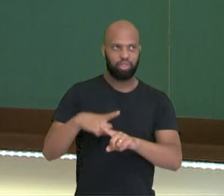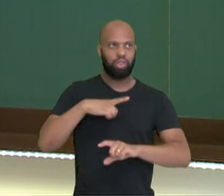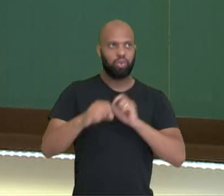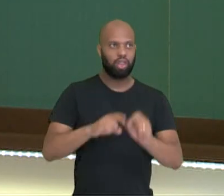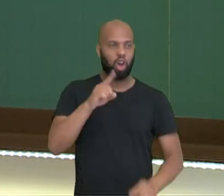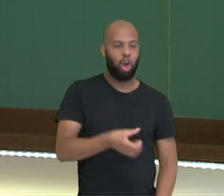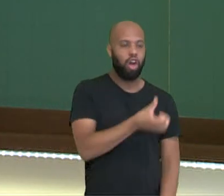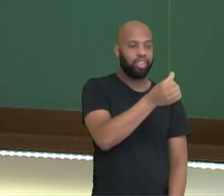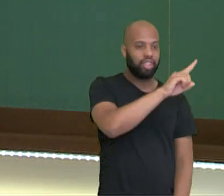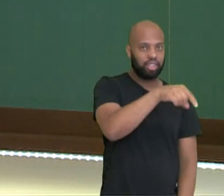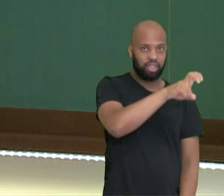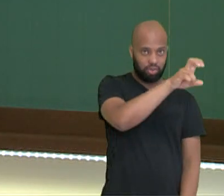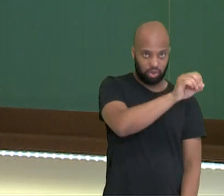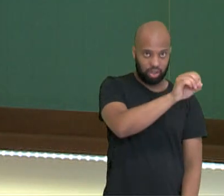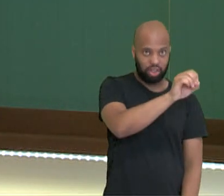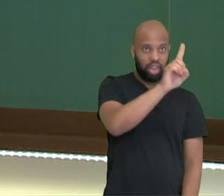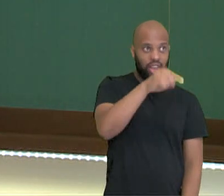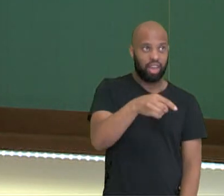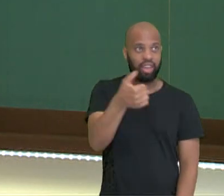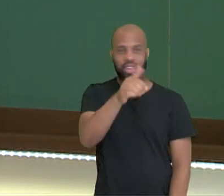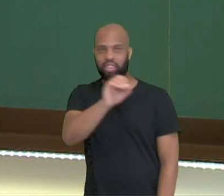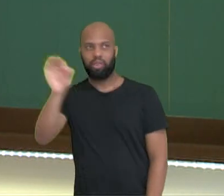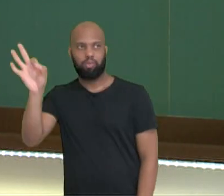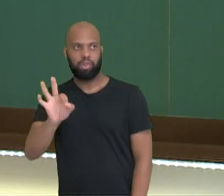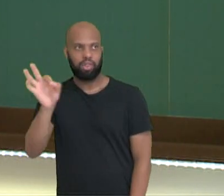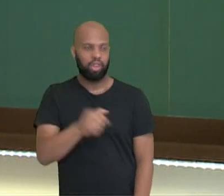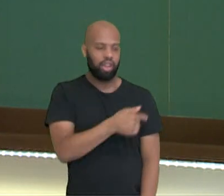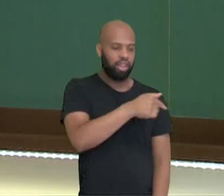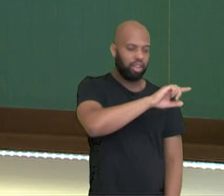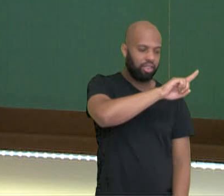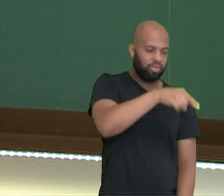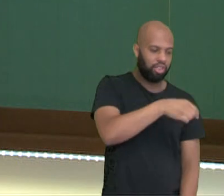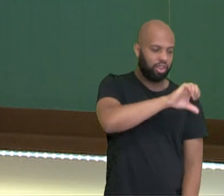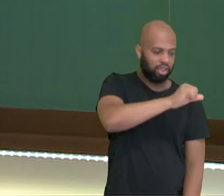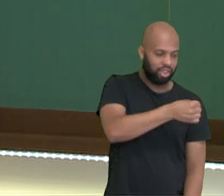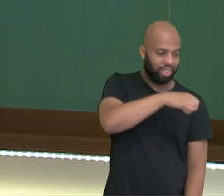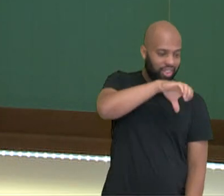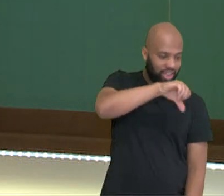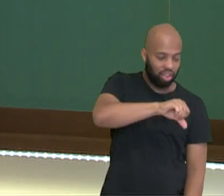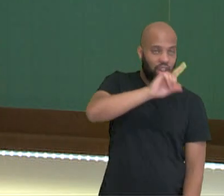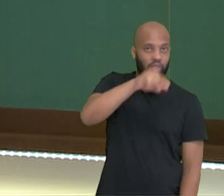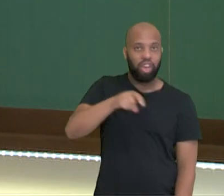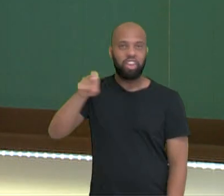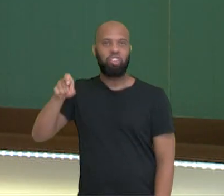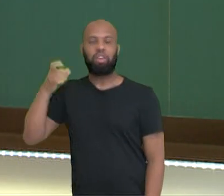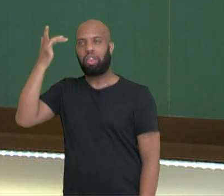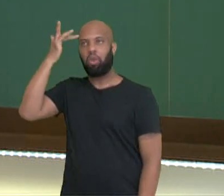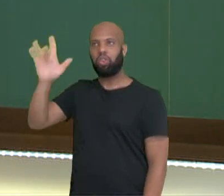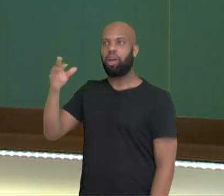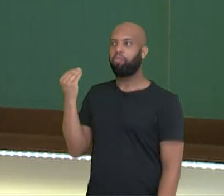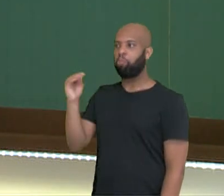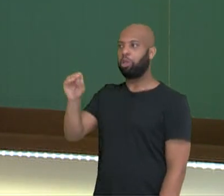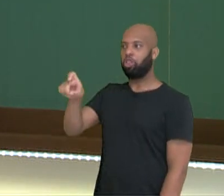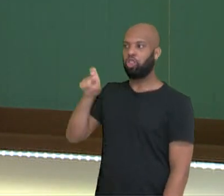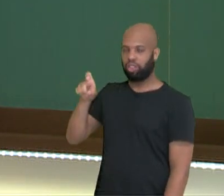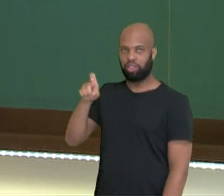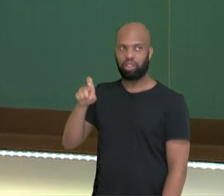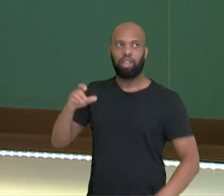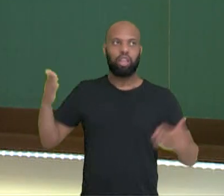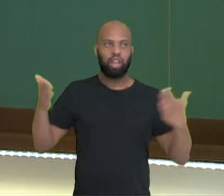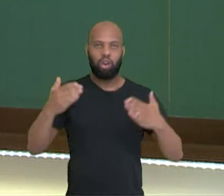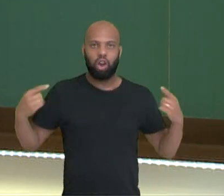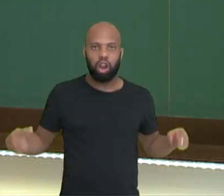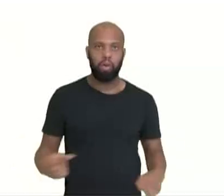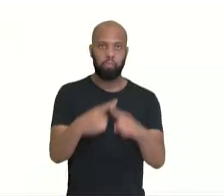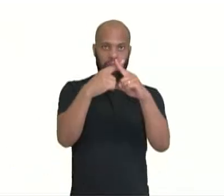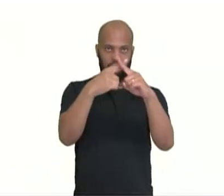é 100%. R$ 7,89 é X%, que eu não sei quanto, né? Aí a gente faz aquela multiplicação